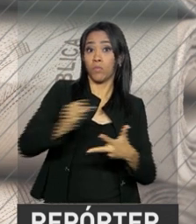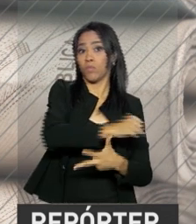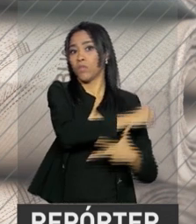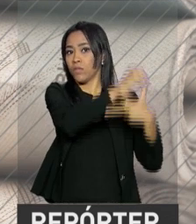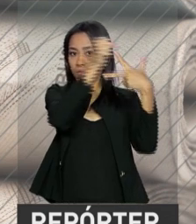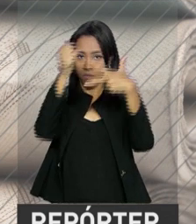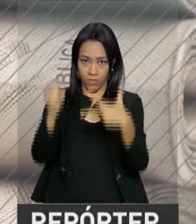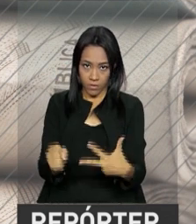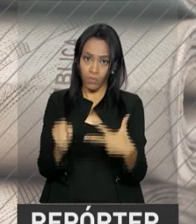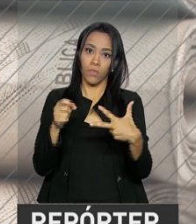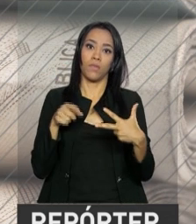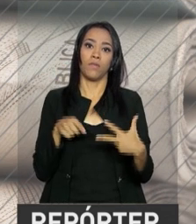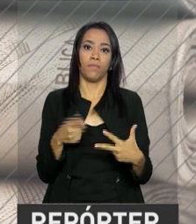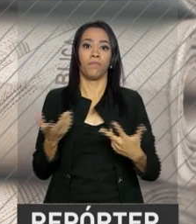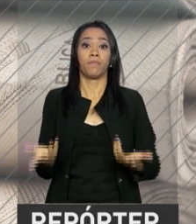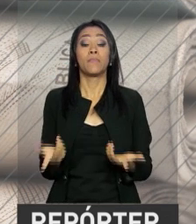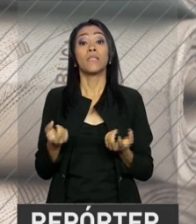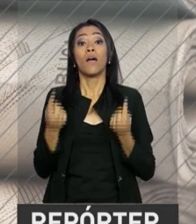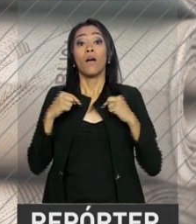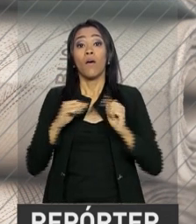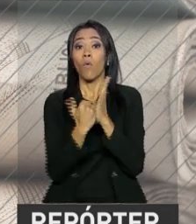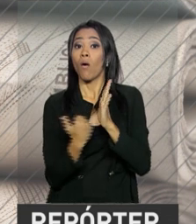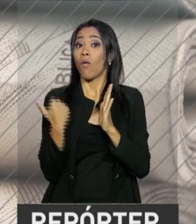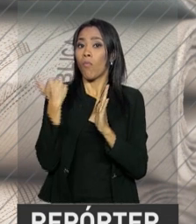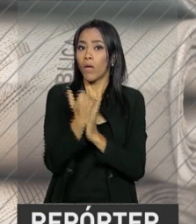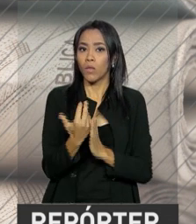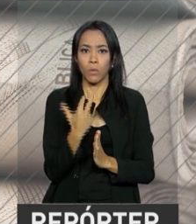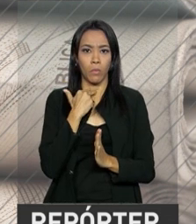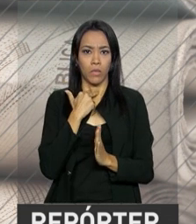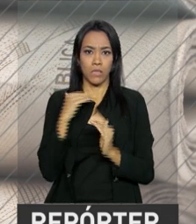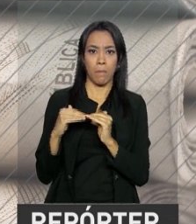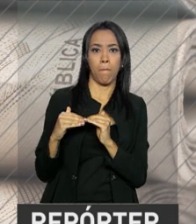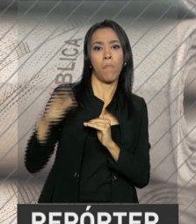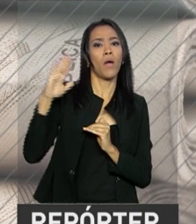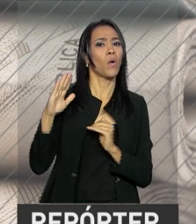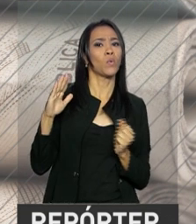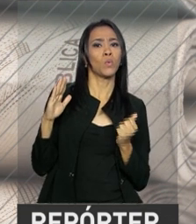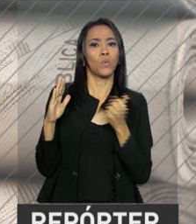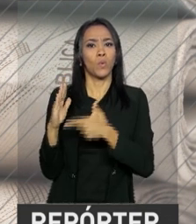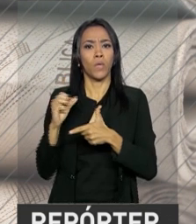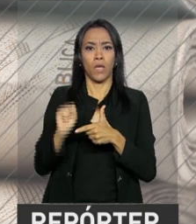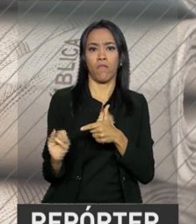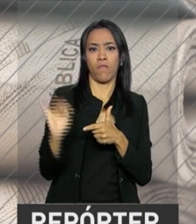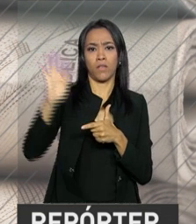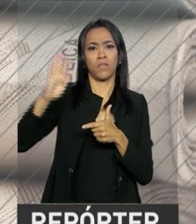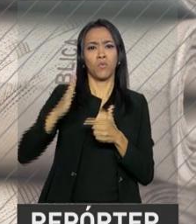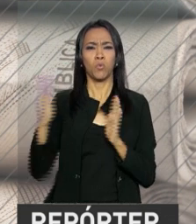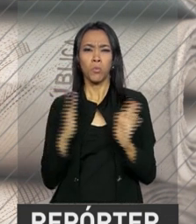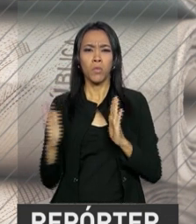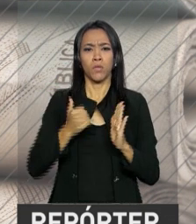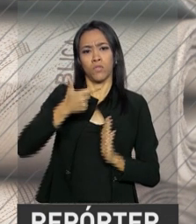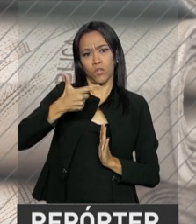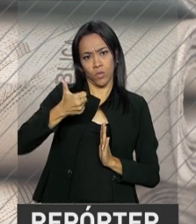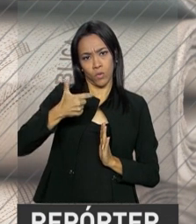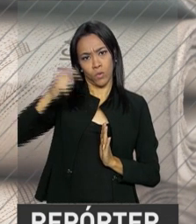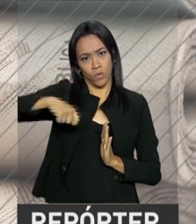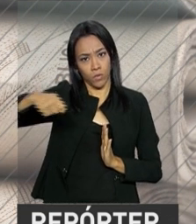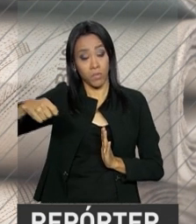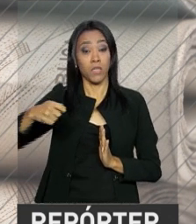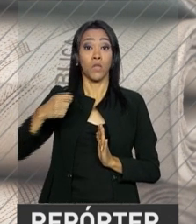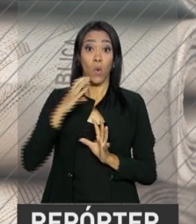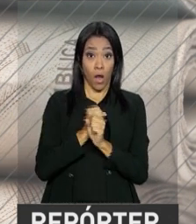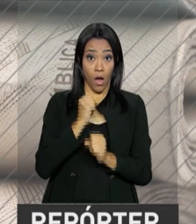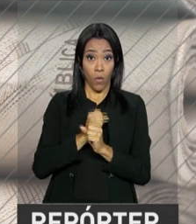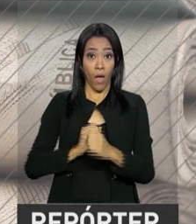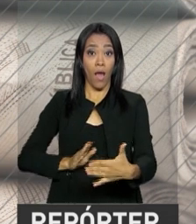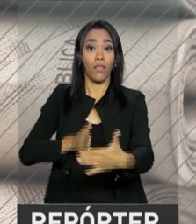legislativo e judiciário o aumento não poderá ser maior que a inflação acumulada em 12 meses o cálculo é feito até Junho